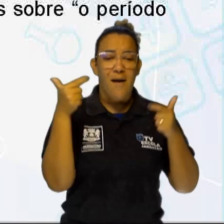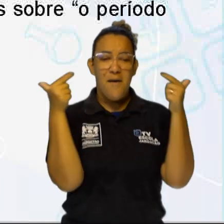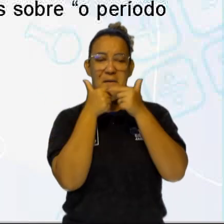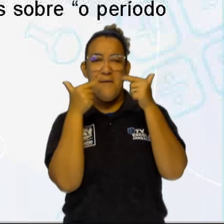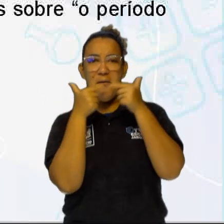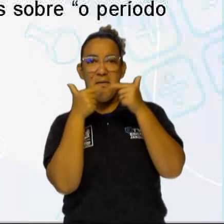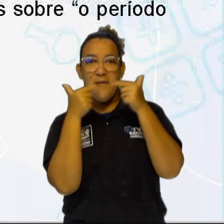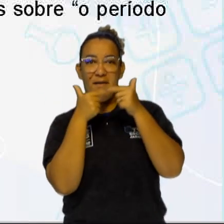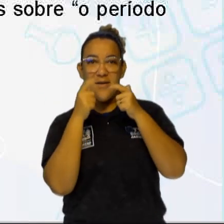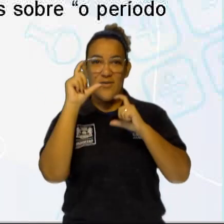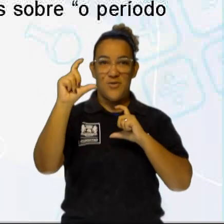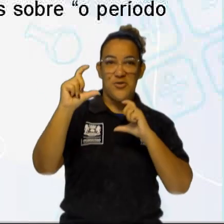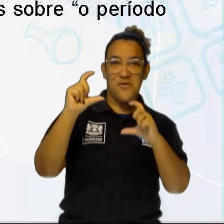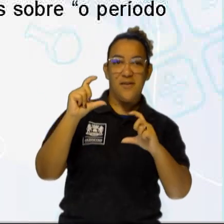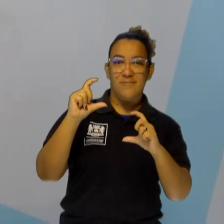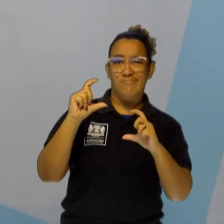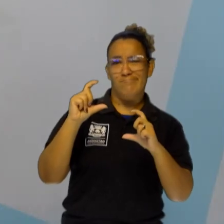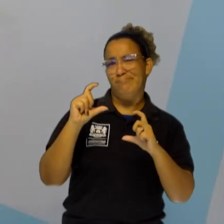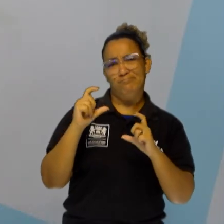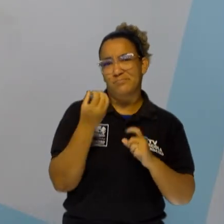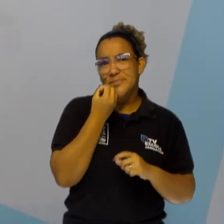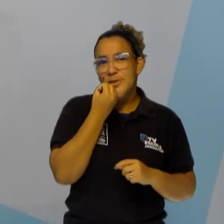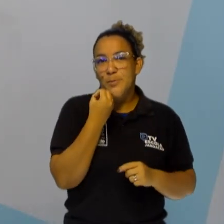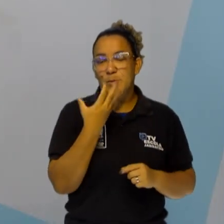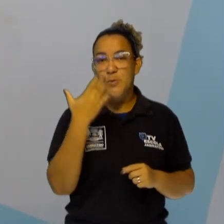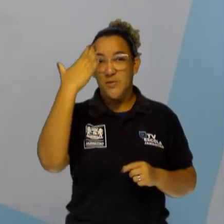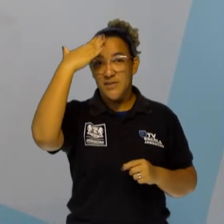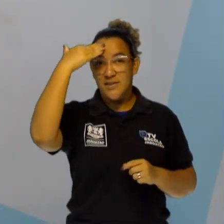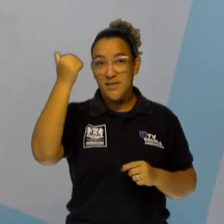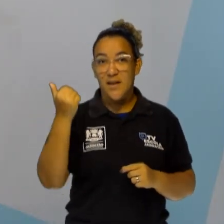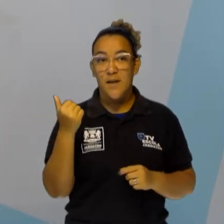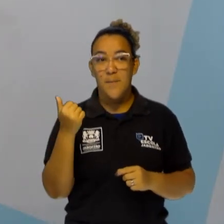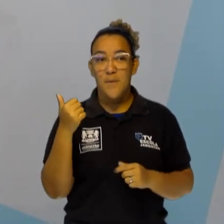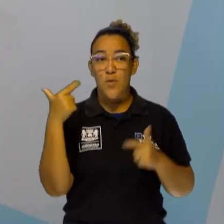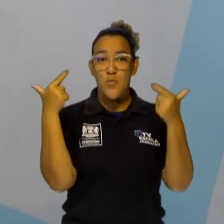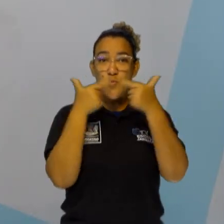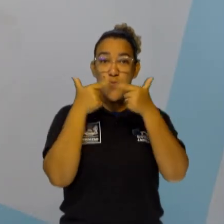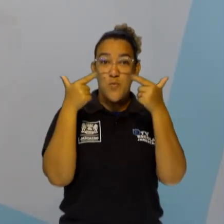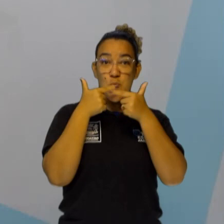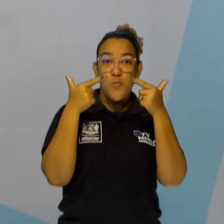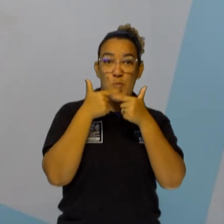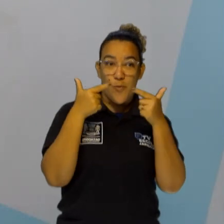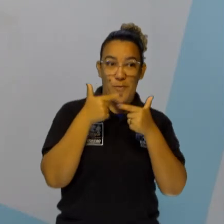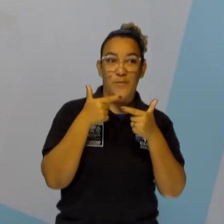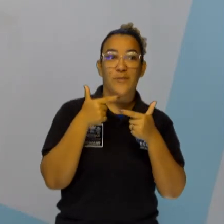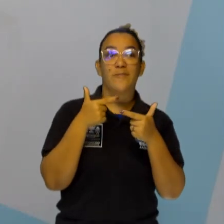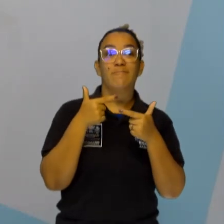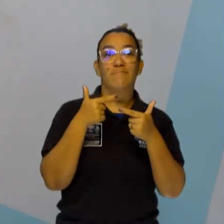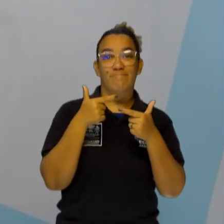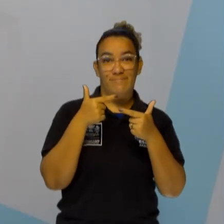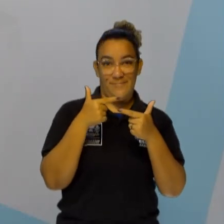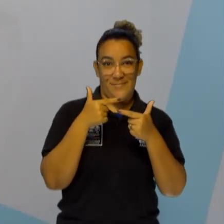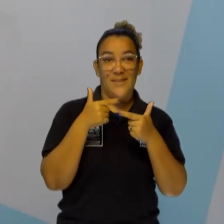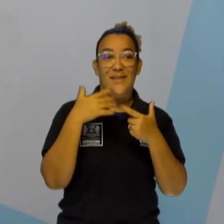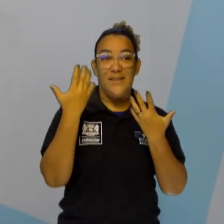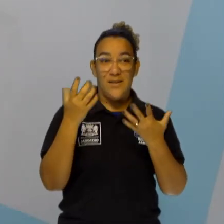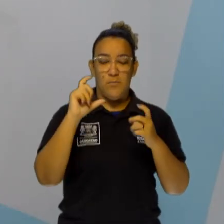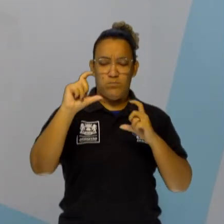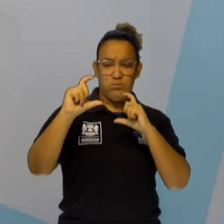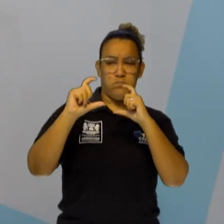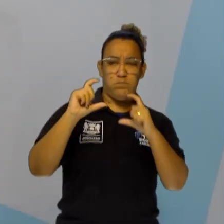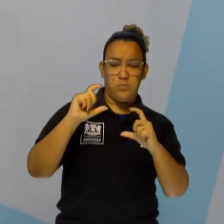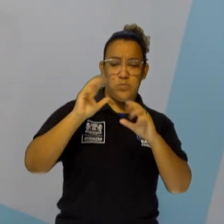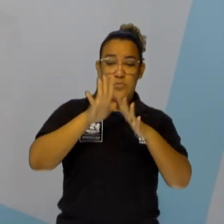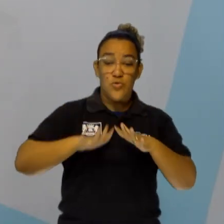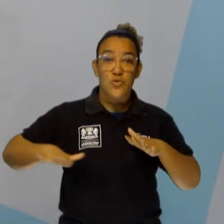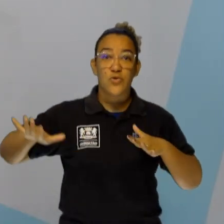uma charge. Bom, aí a gente sabe o seguinte, que humor é quebra de expectativa. Trata-se de fato de uma charge, em geral ele